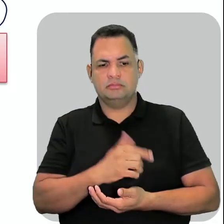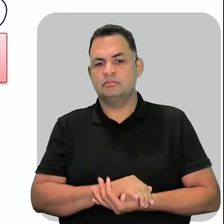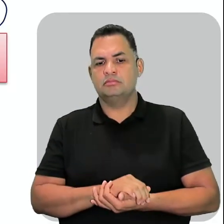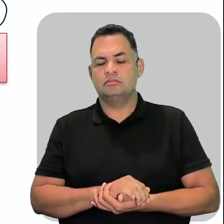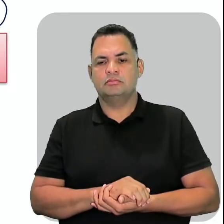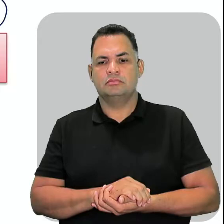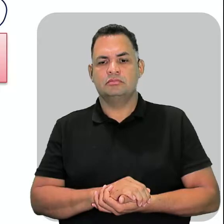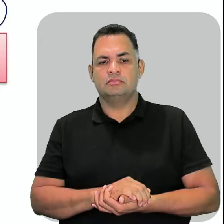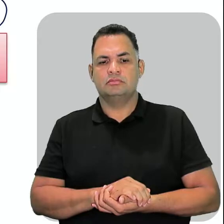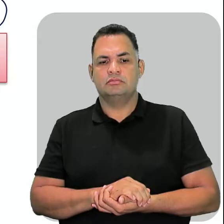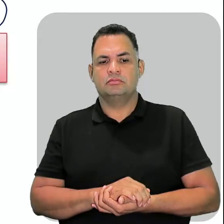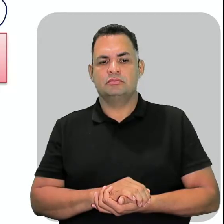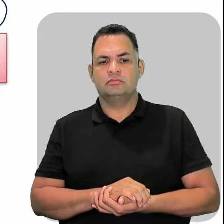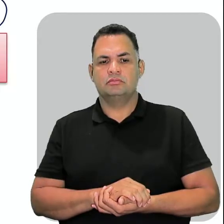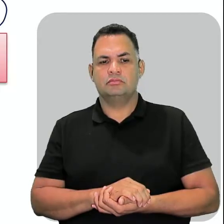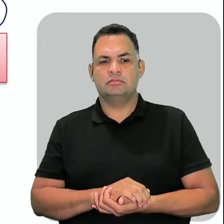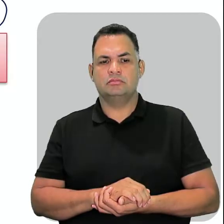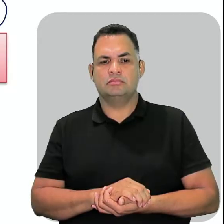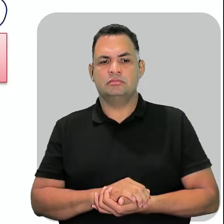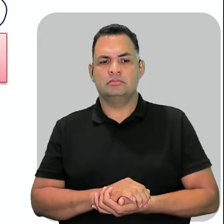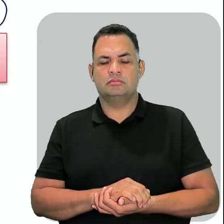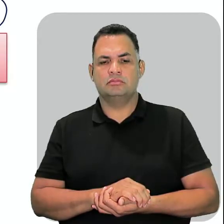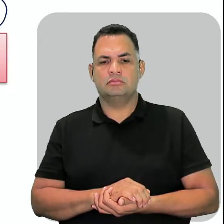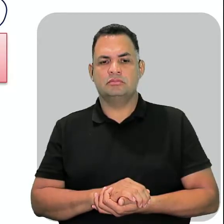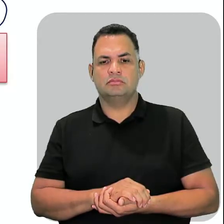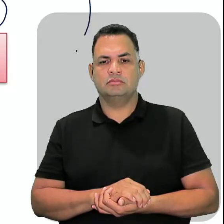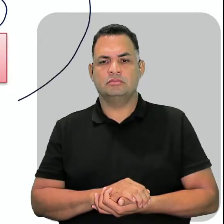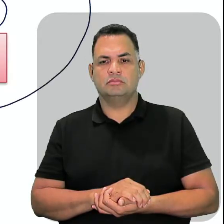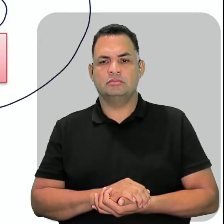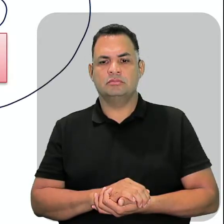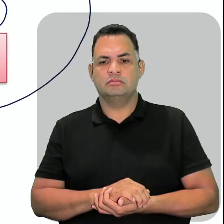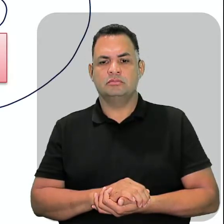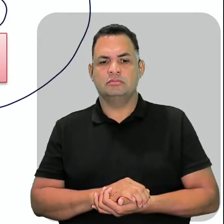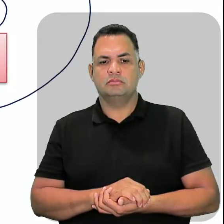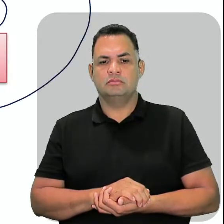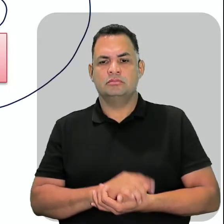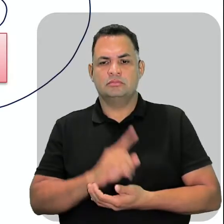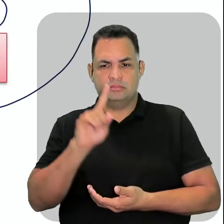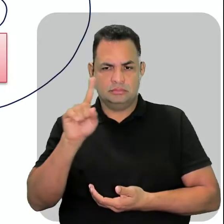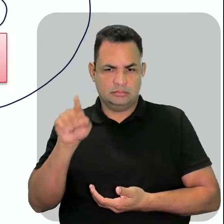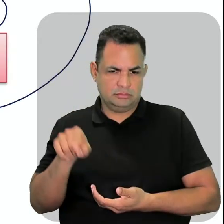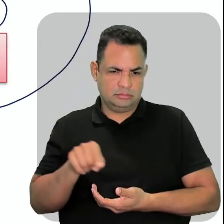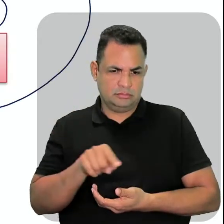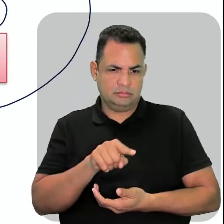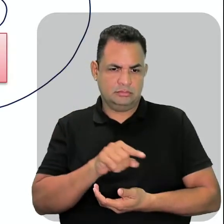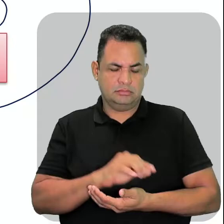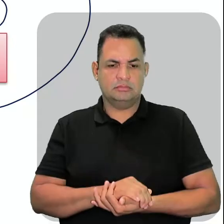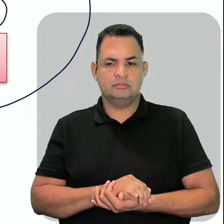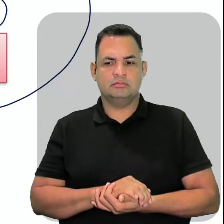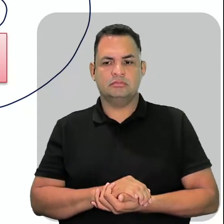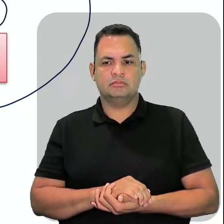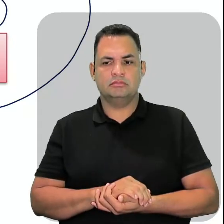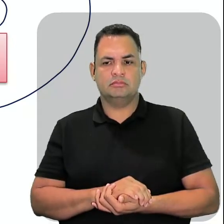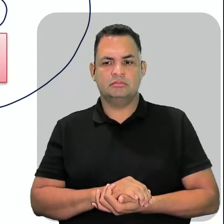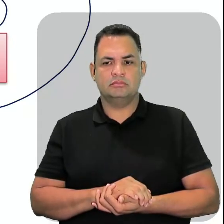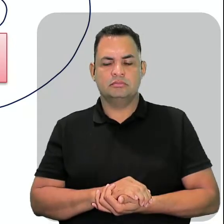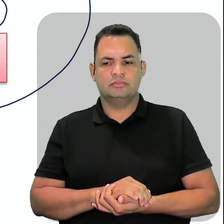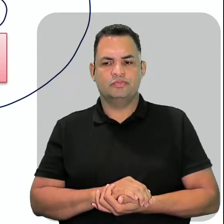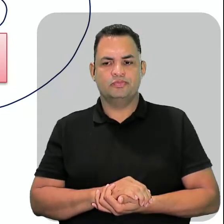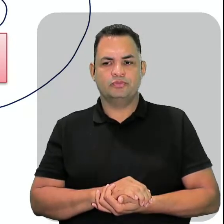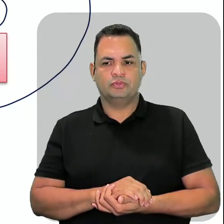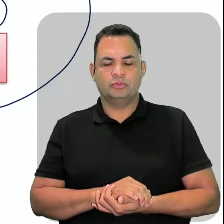NO2, tá? NO2. Essa representação aqui é a mesma que está aqui. É a